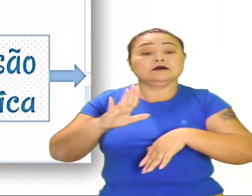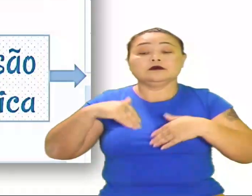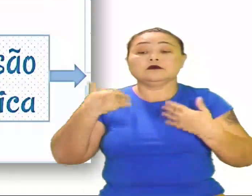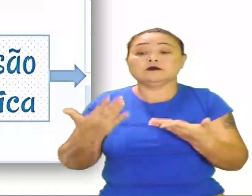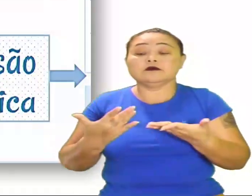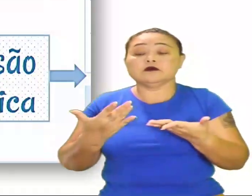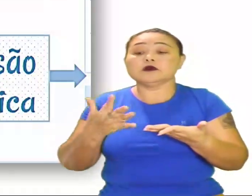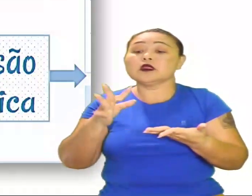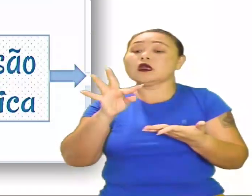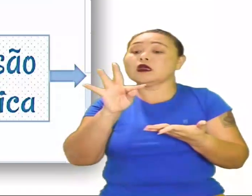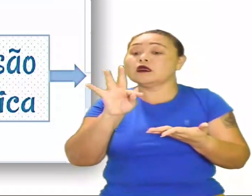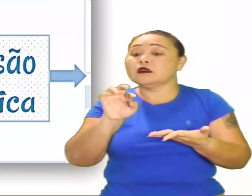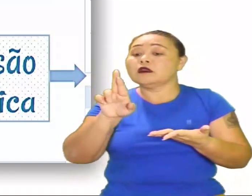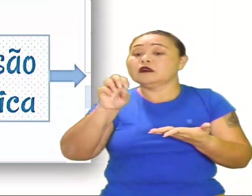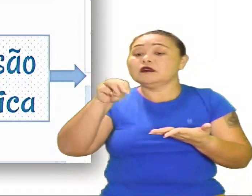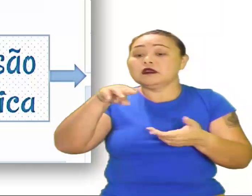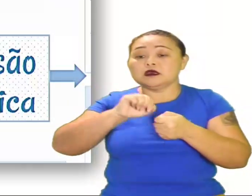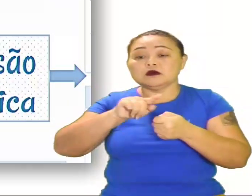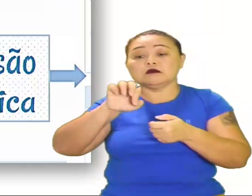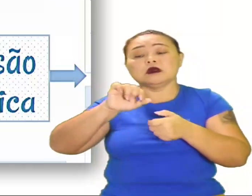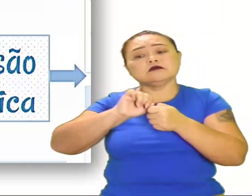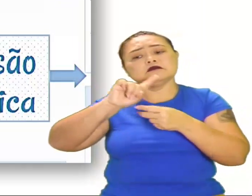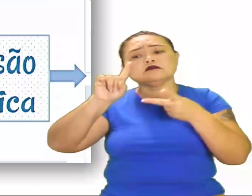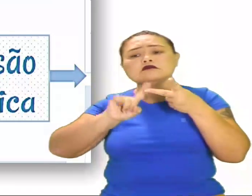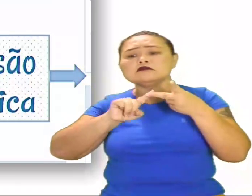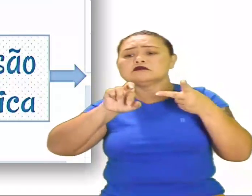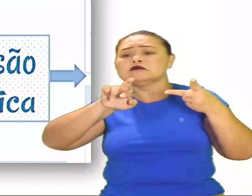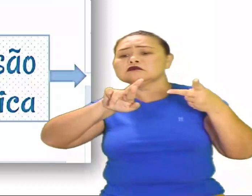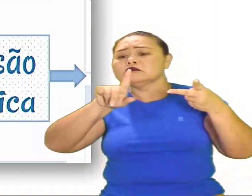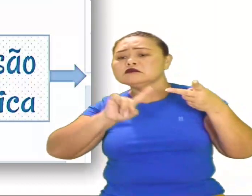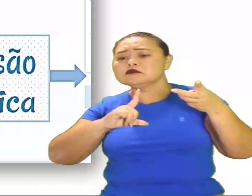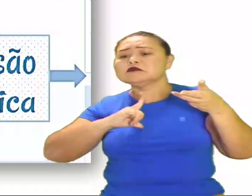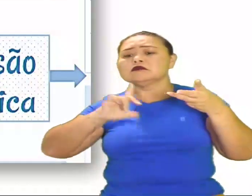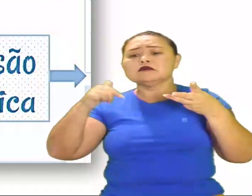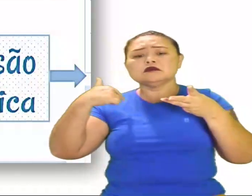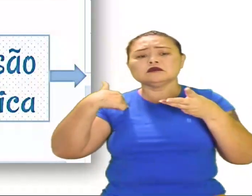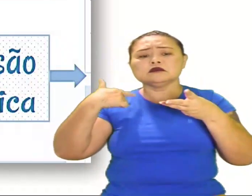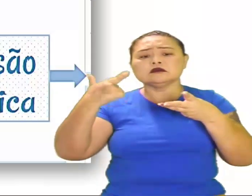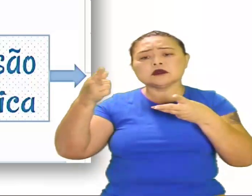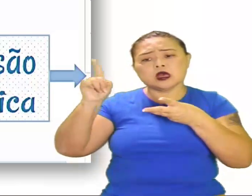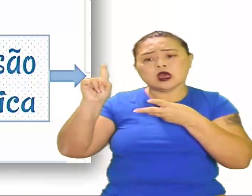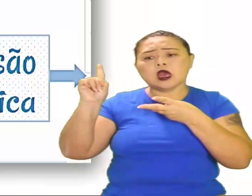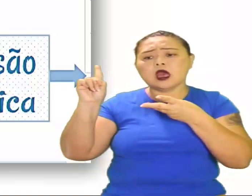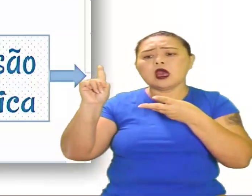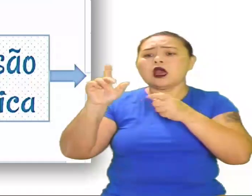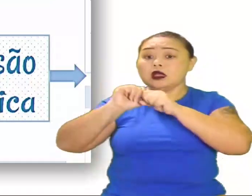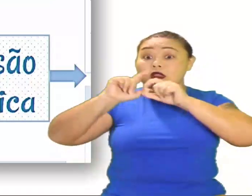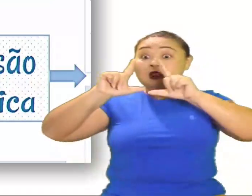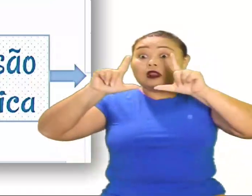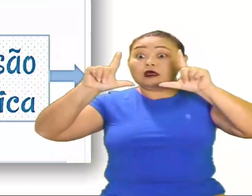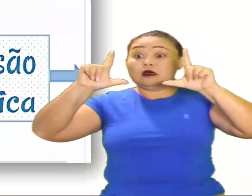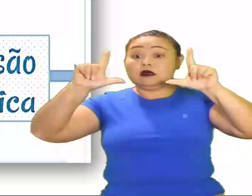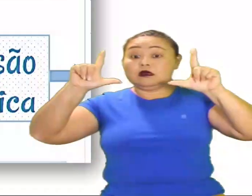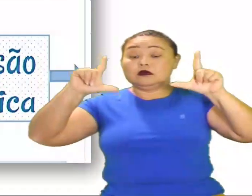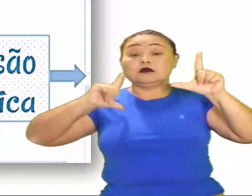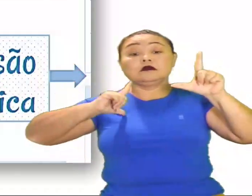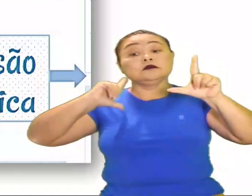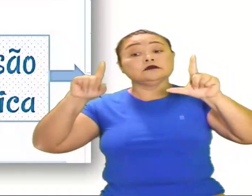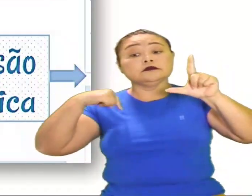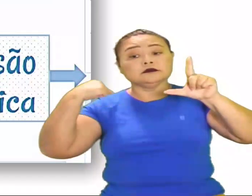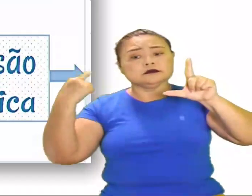o termo geral, a razão, assim, na próxima página que tem. Isso, porque esse mapa ele era muito grande, né? E a